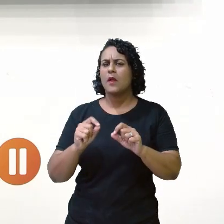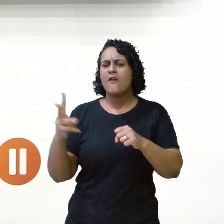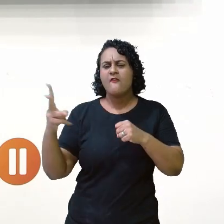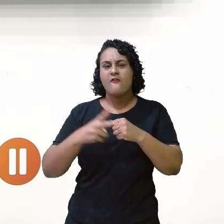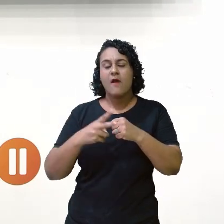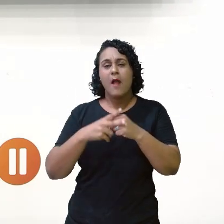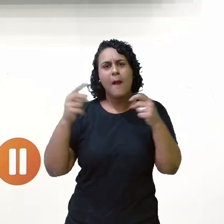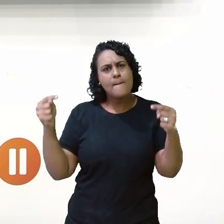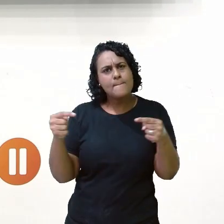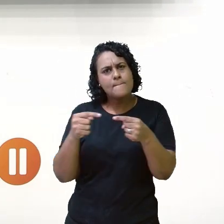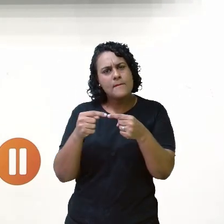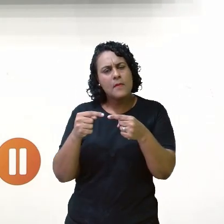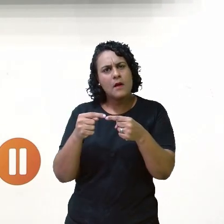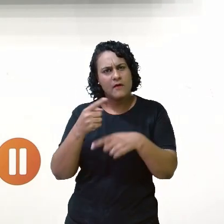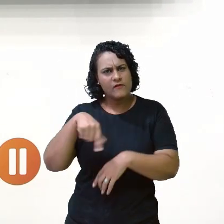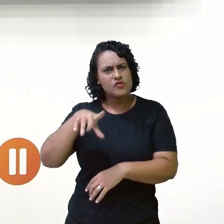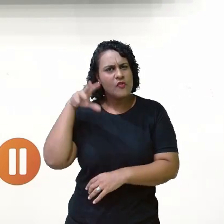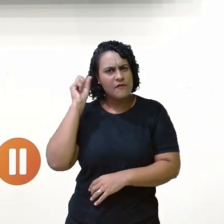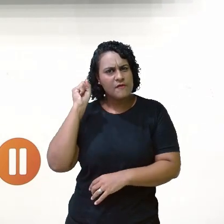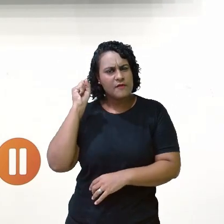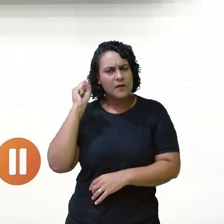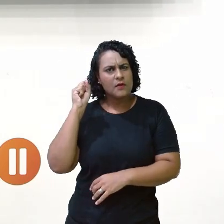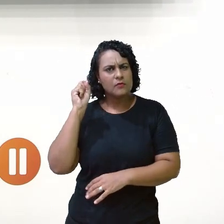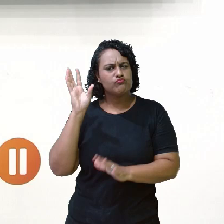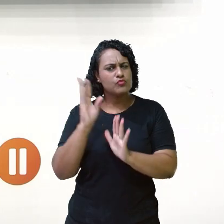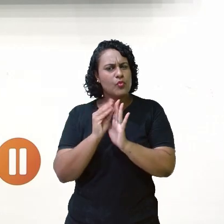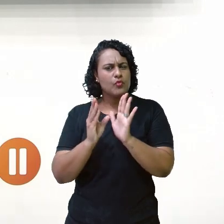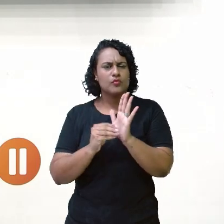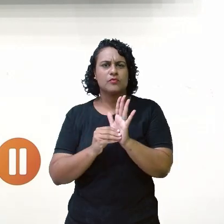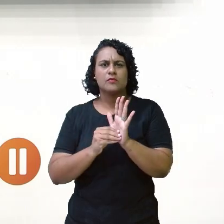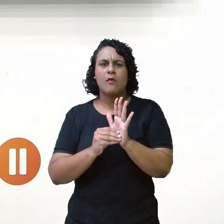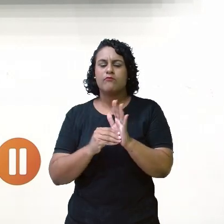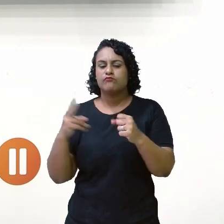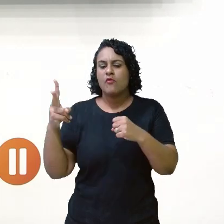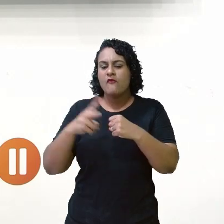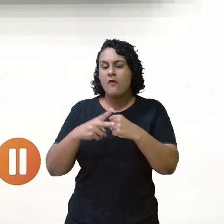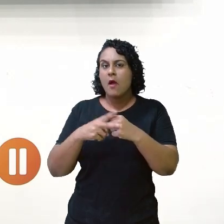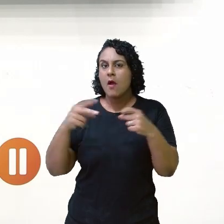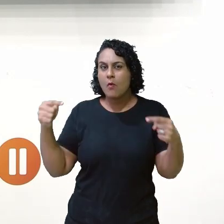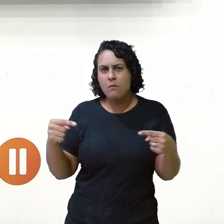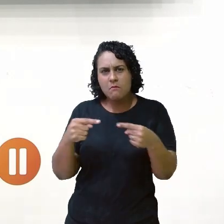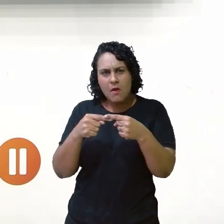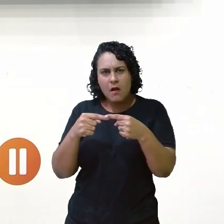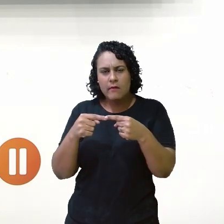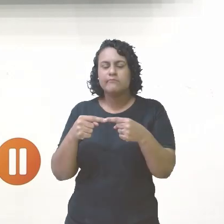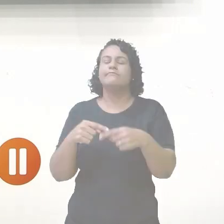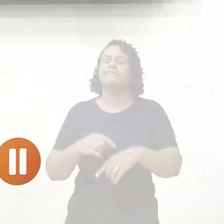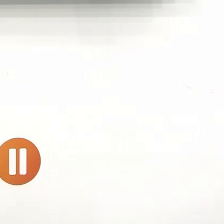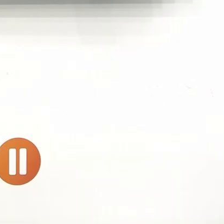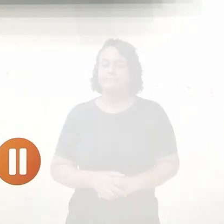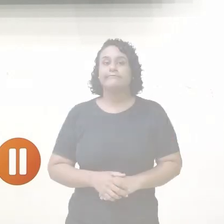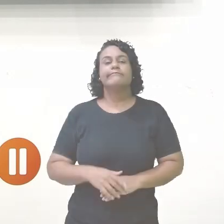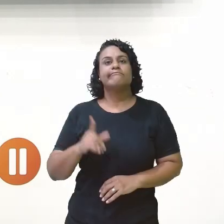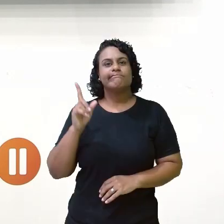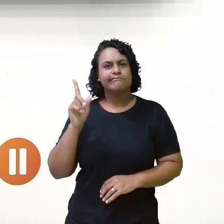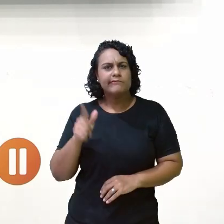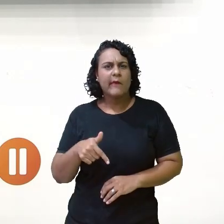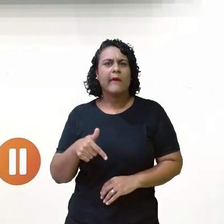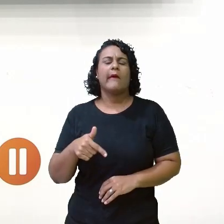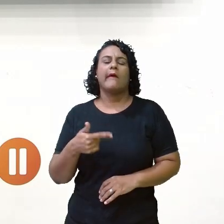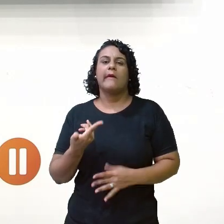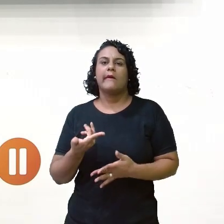concordância verbal. Já ouviram falar sobre isso? Concordância verbal. É um assunto